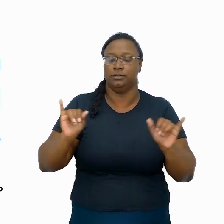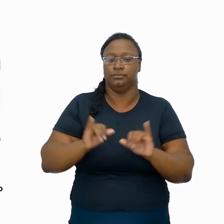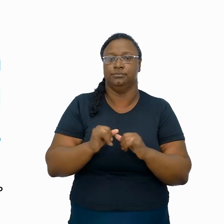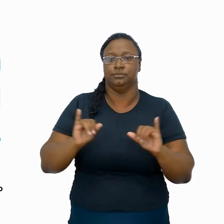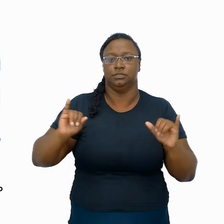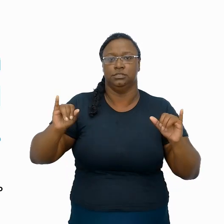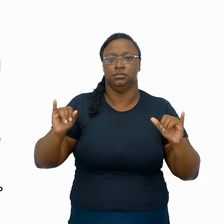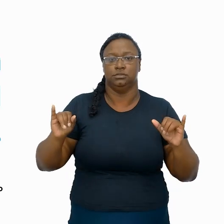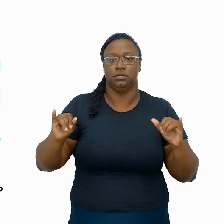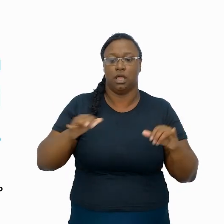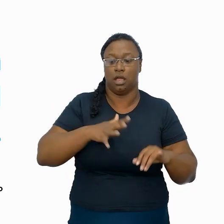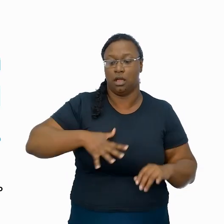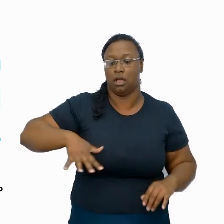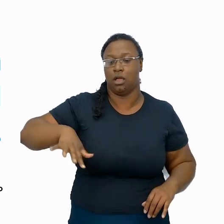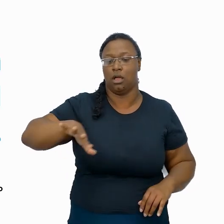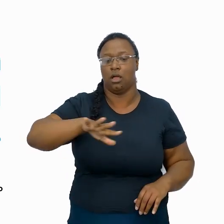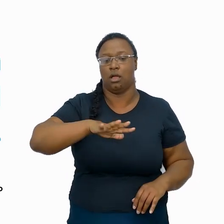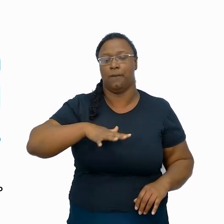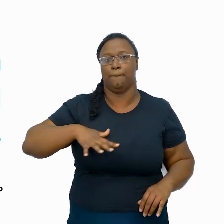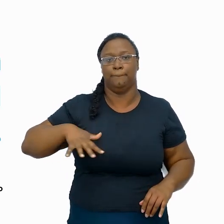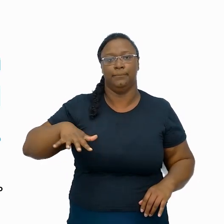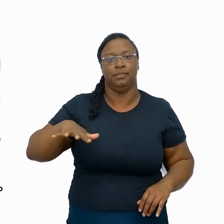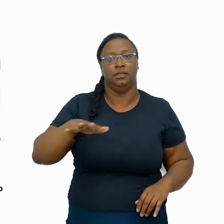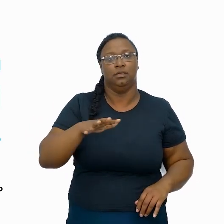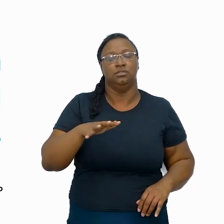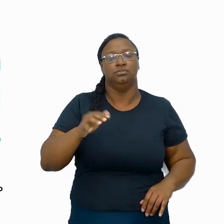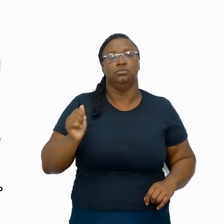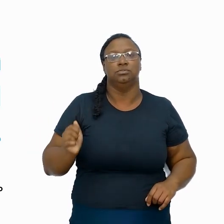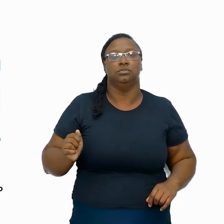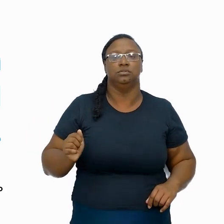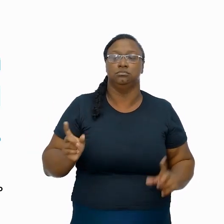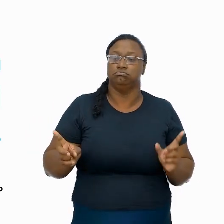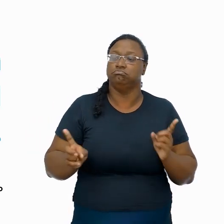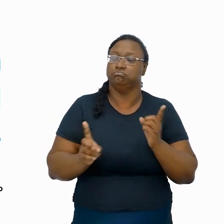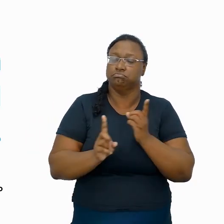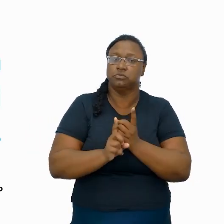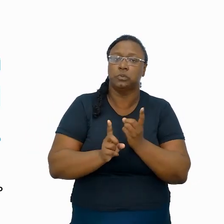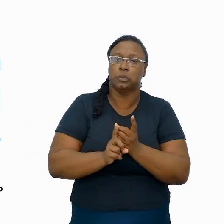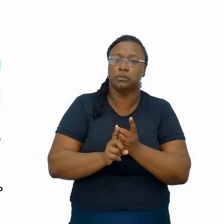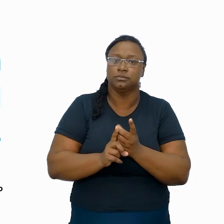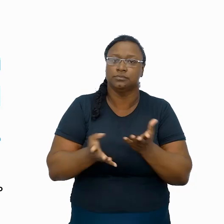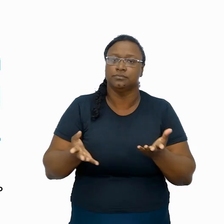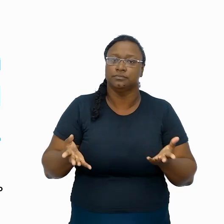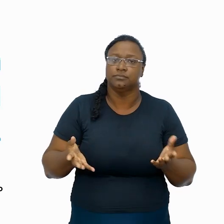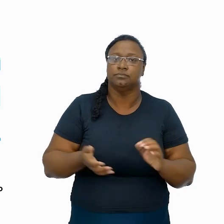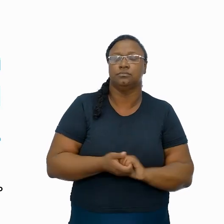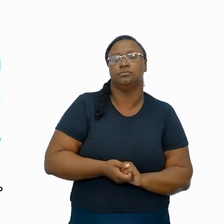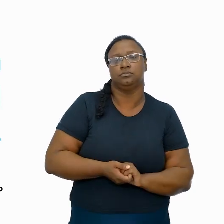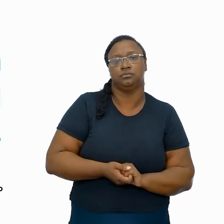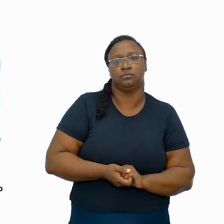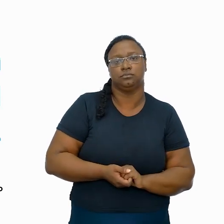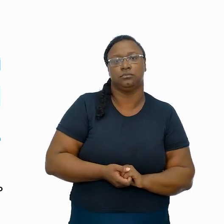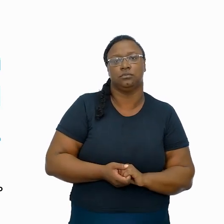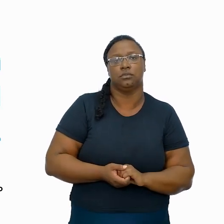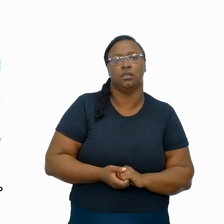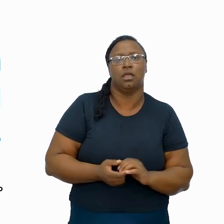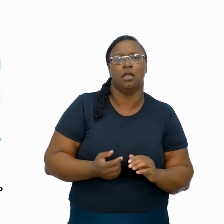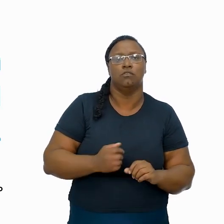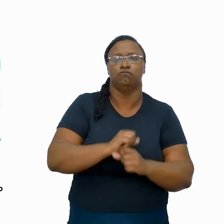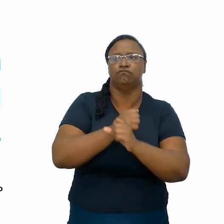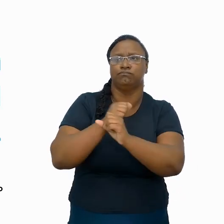com relação ao ambiente onde ela se encontra, né? Então, no mar, você tem uma construção ali, né,